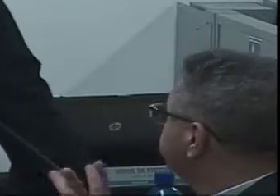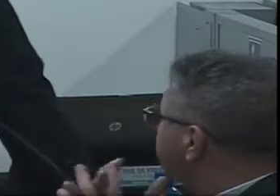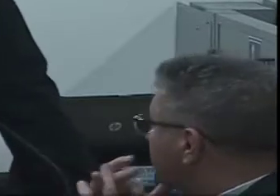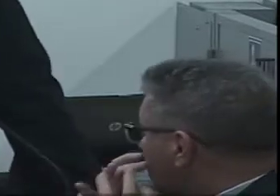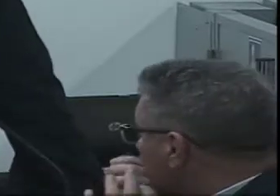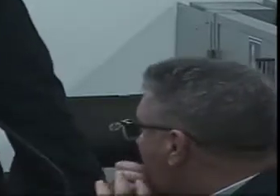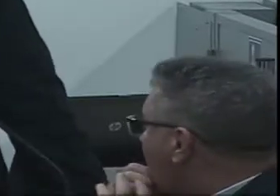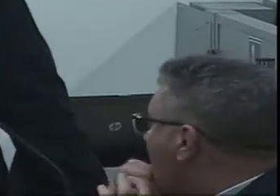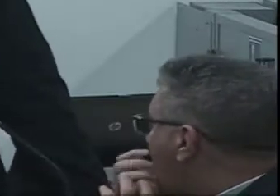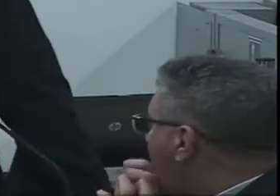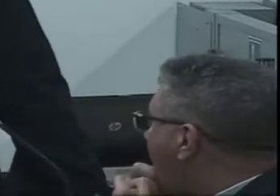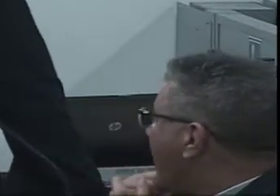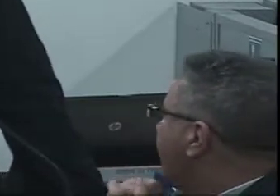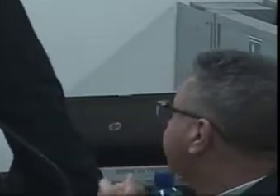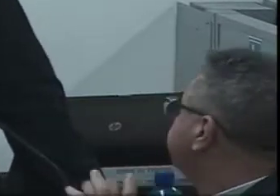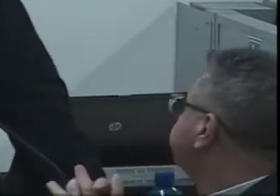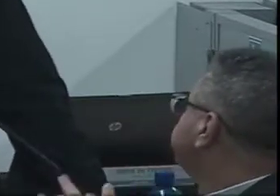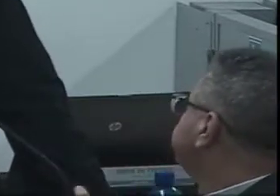o que é essa medalha?